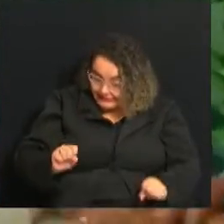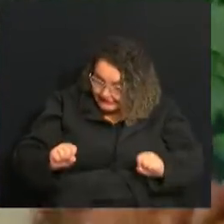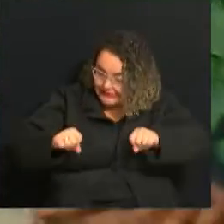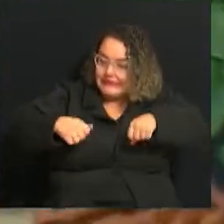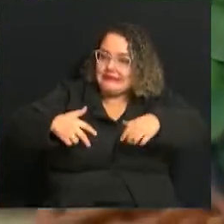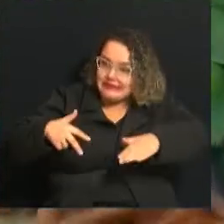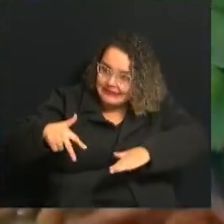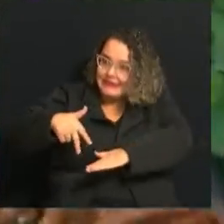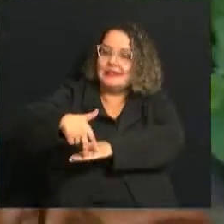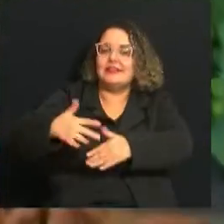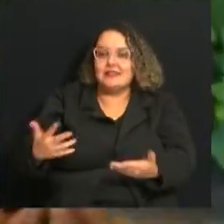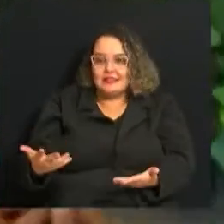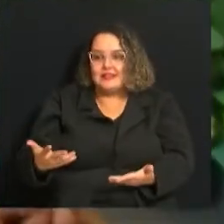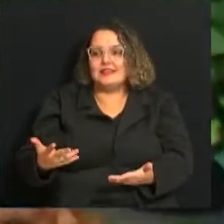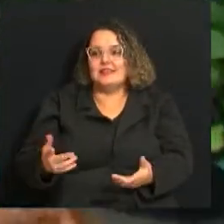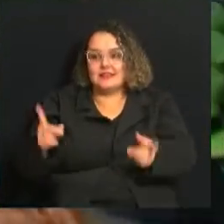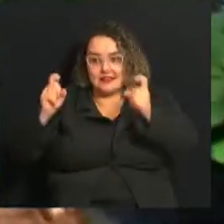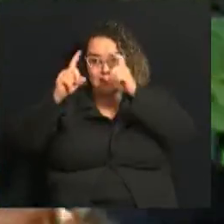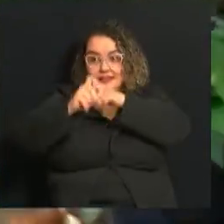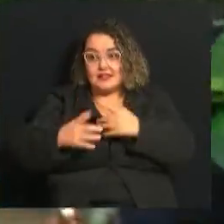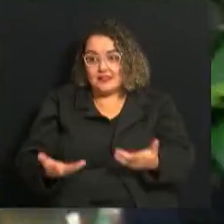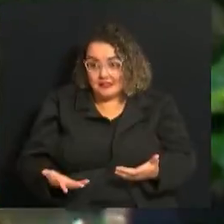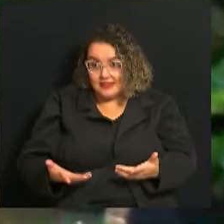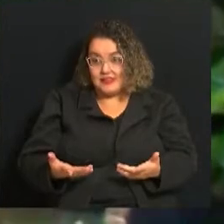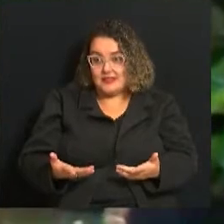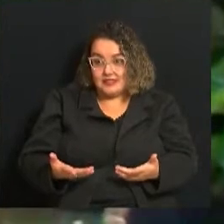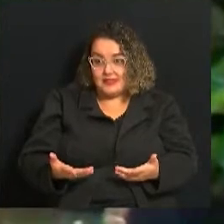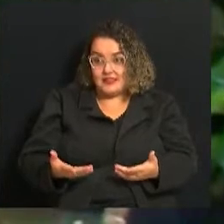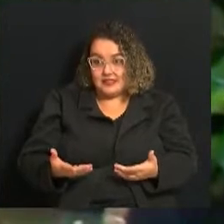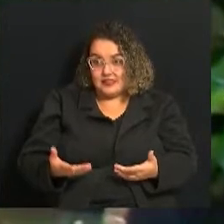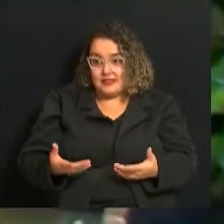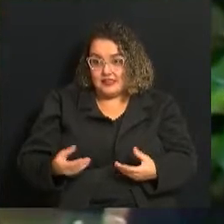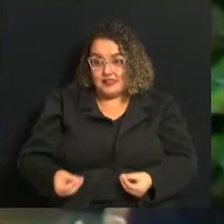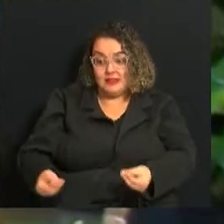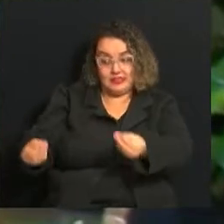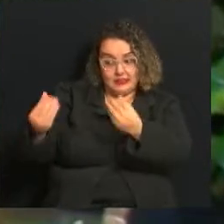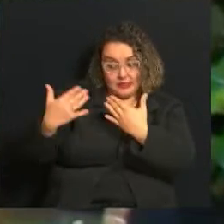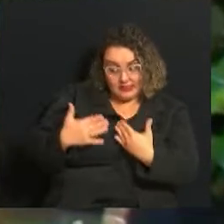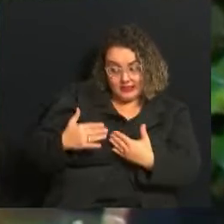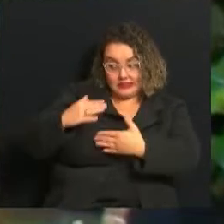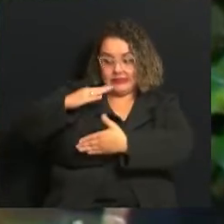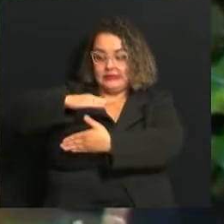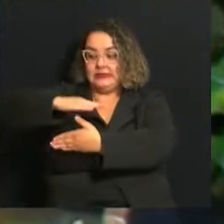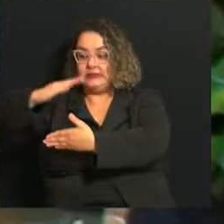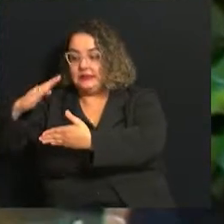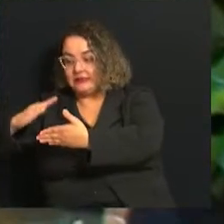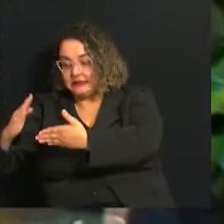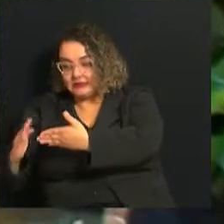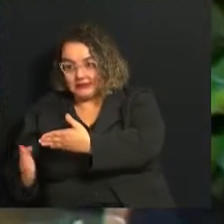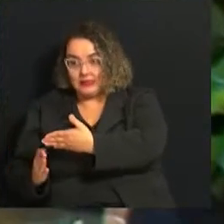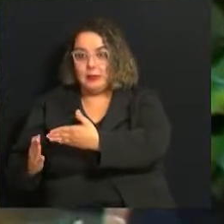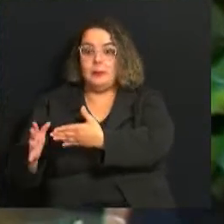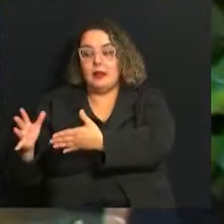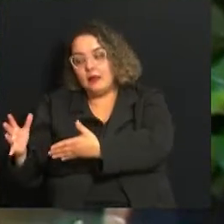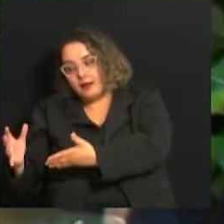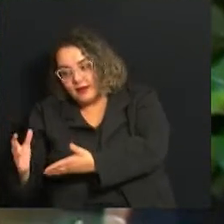esse grande desafio, que foi justamente trazer essa espécie da mata, né, que nós coletamos, então, com todos